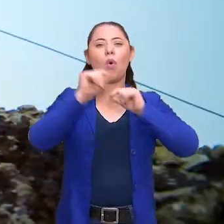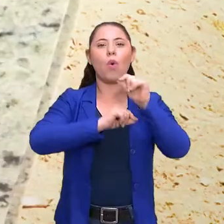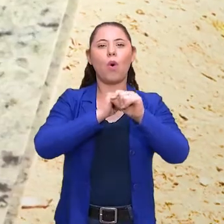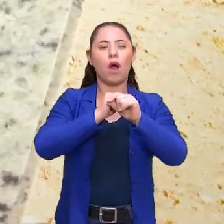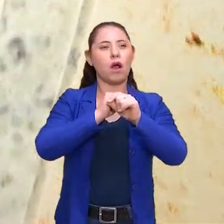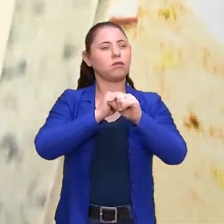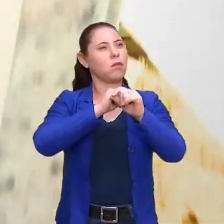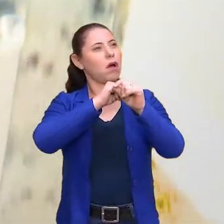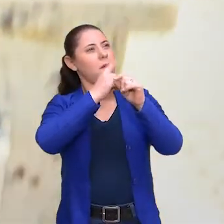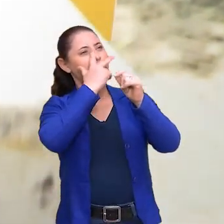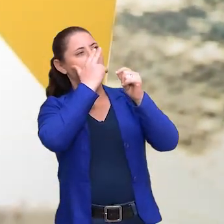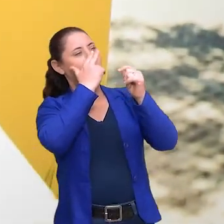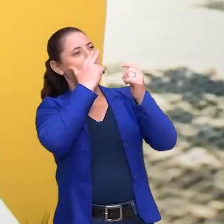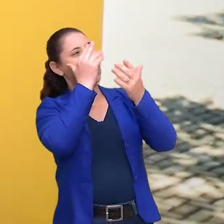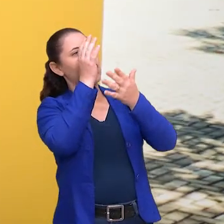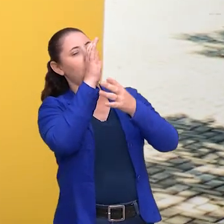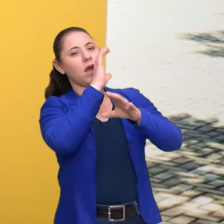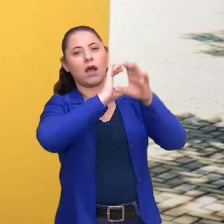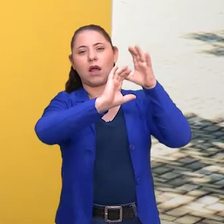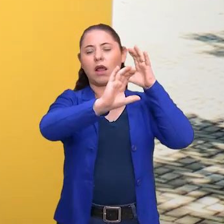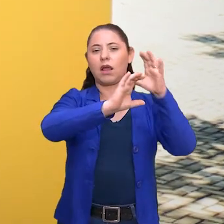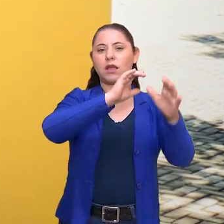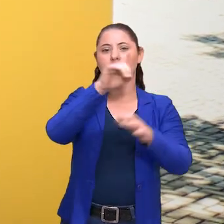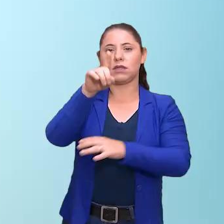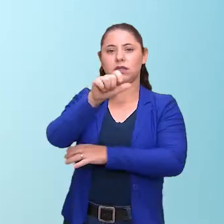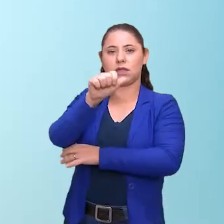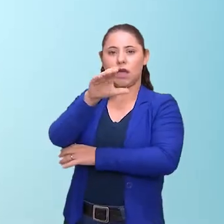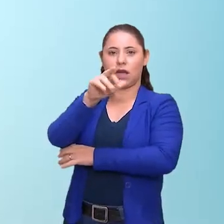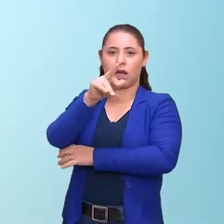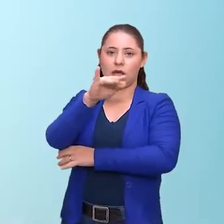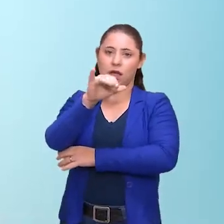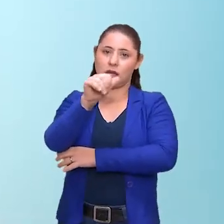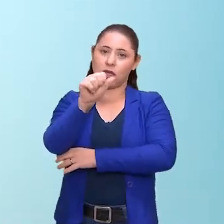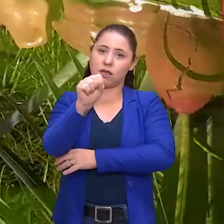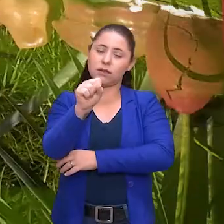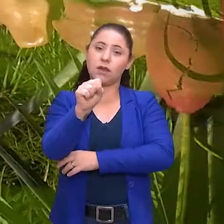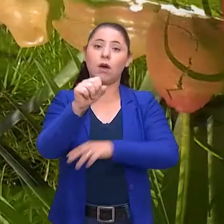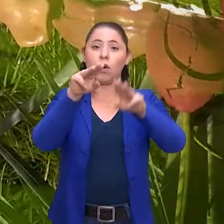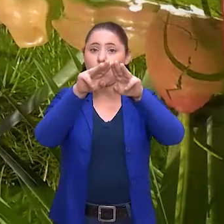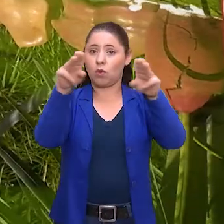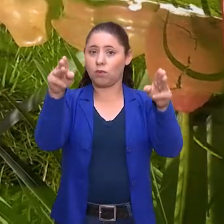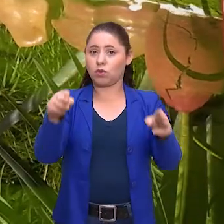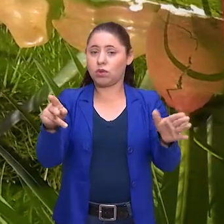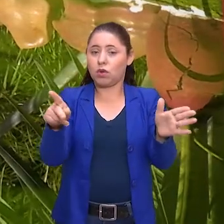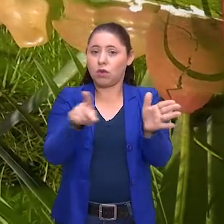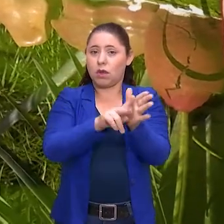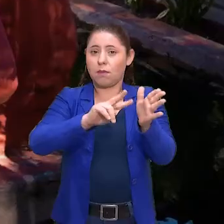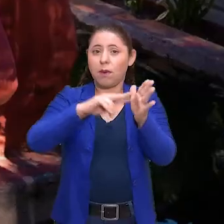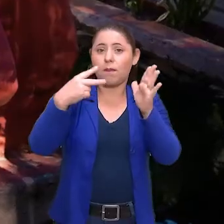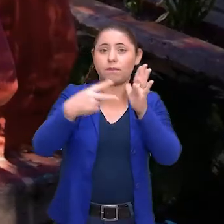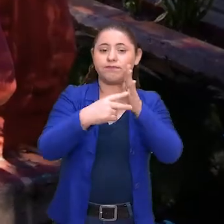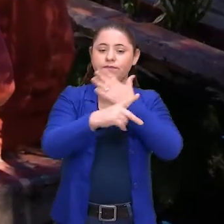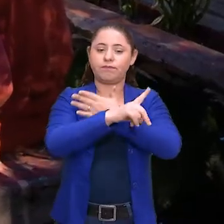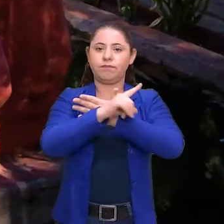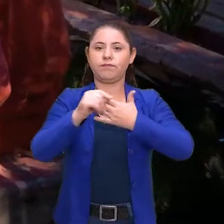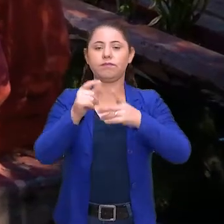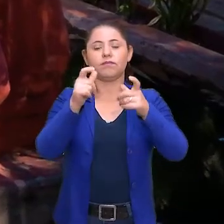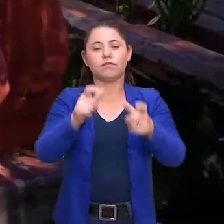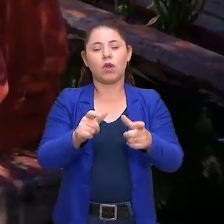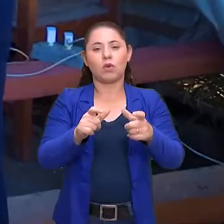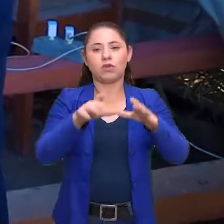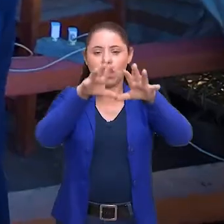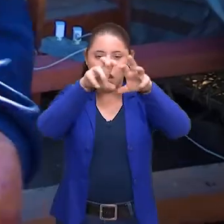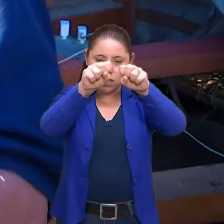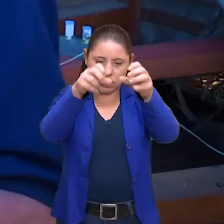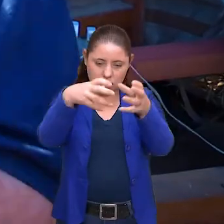cedro. Aquele imortalizado em canção de Zacarias Mourão. Tem ainda o Museu Temático Histórico do